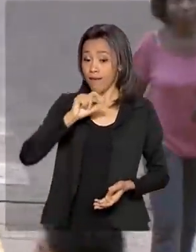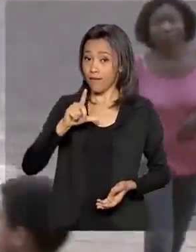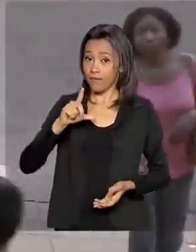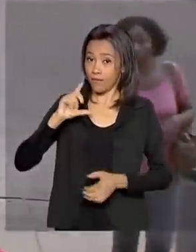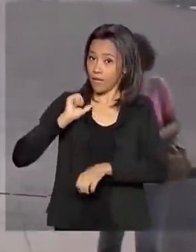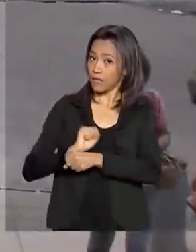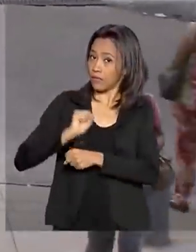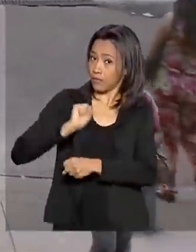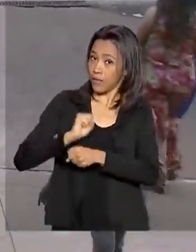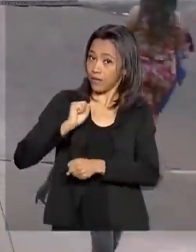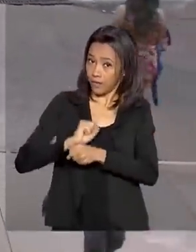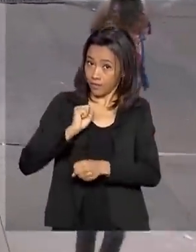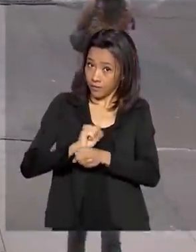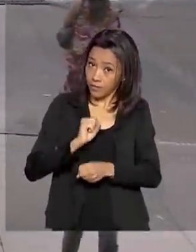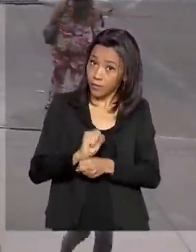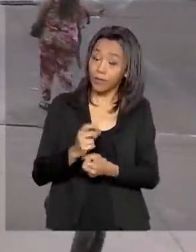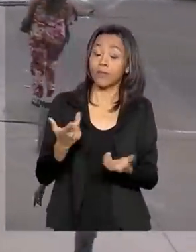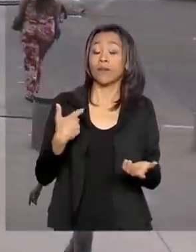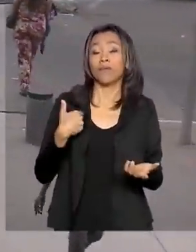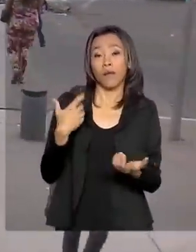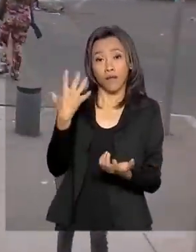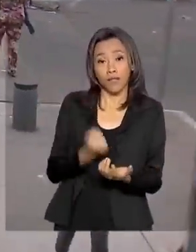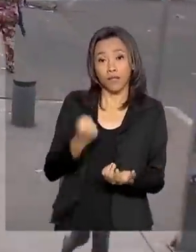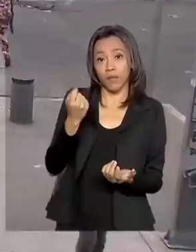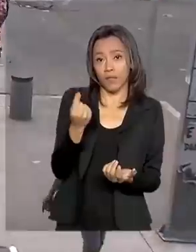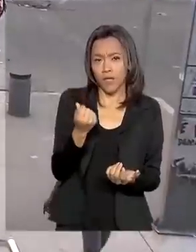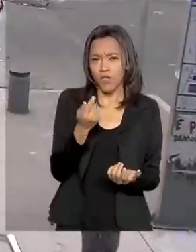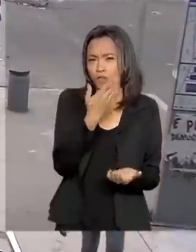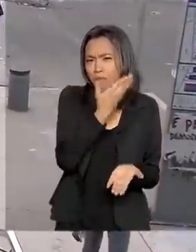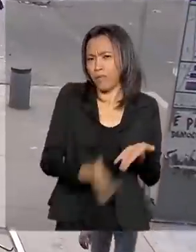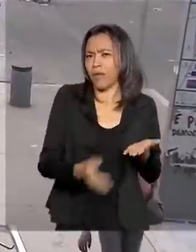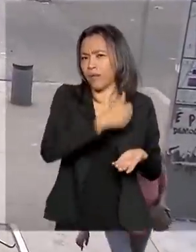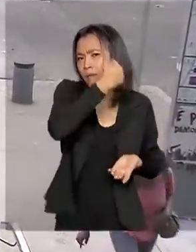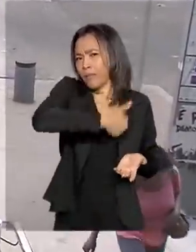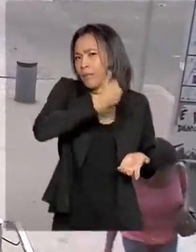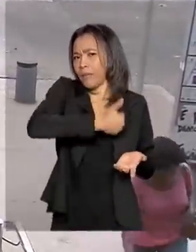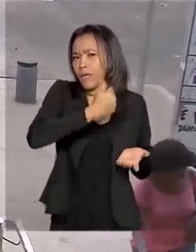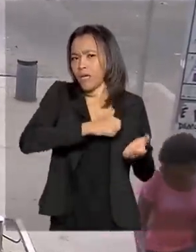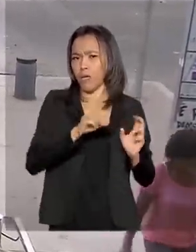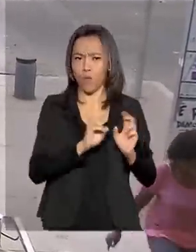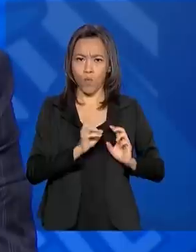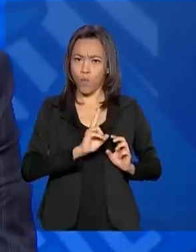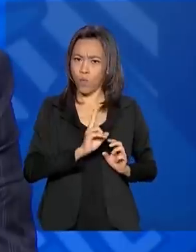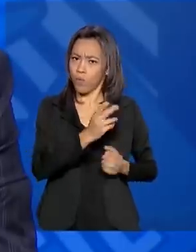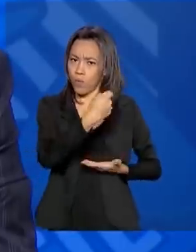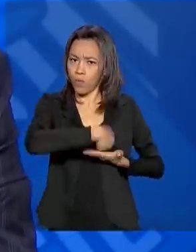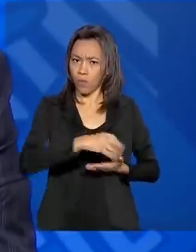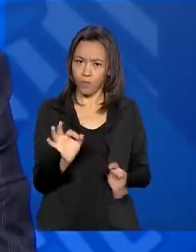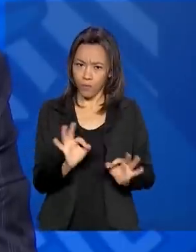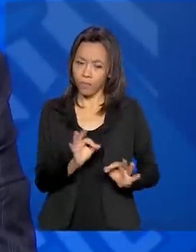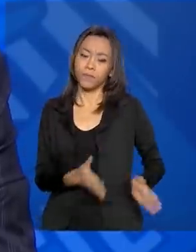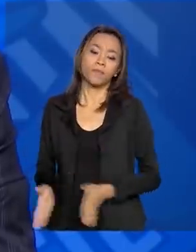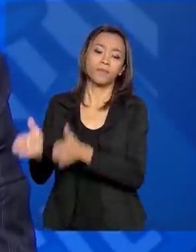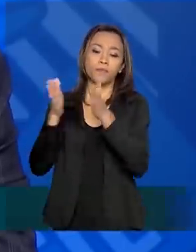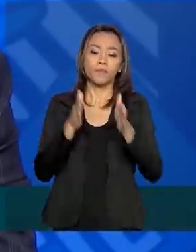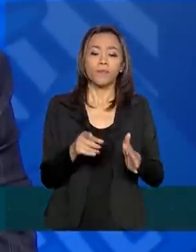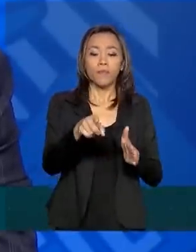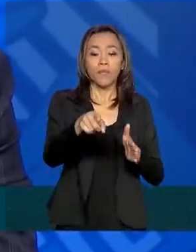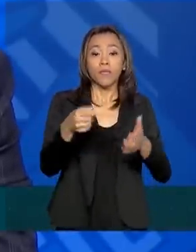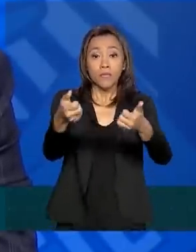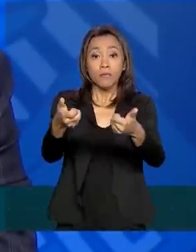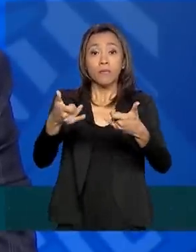regularização do pagamento não vai perder o direito da primeira parcela do auxílio emergencial. Todas as pessoas